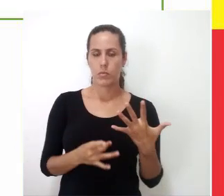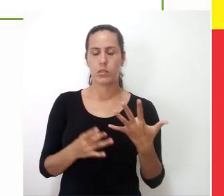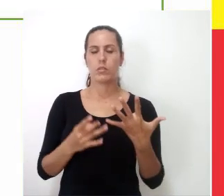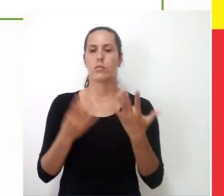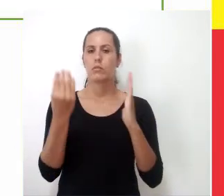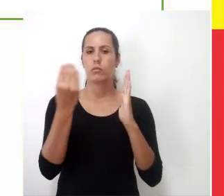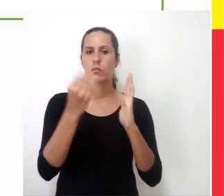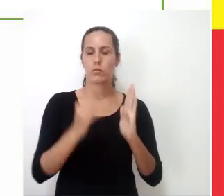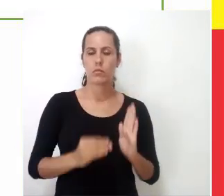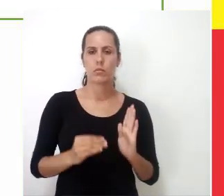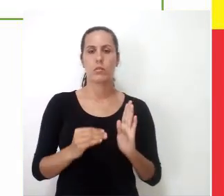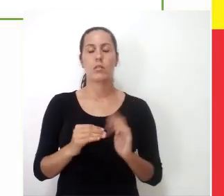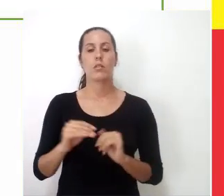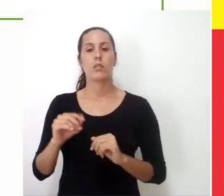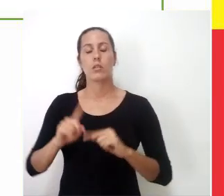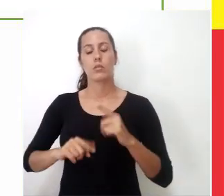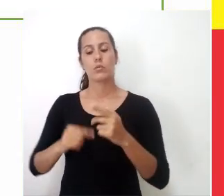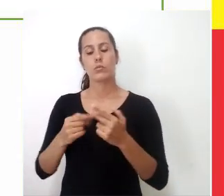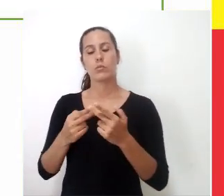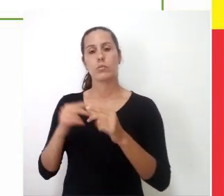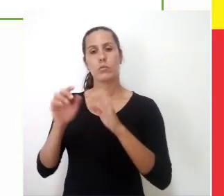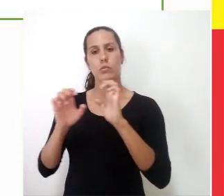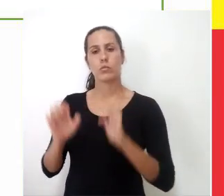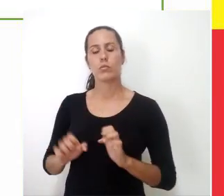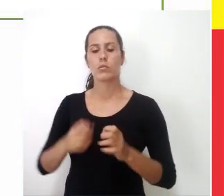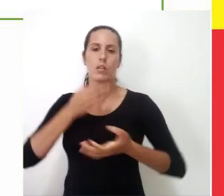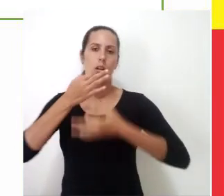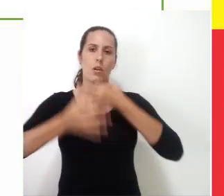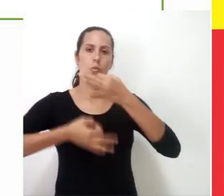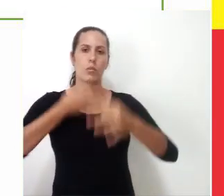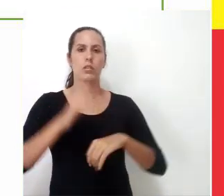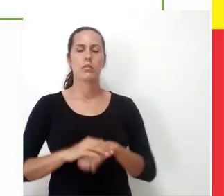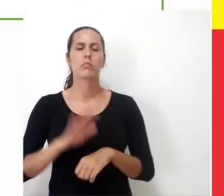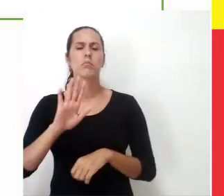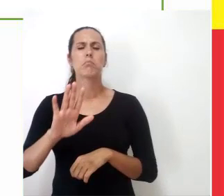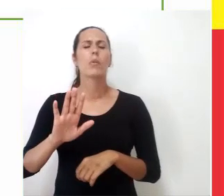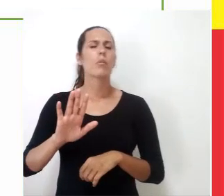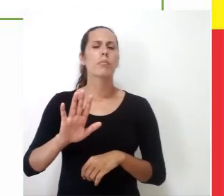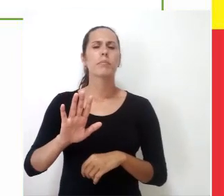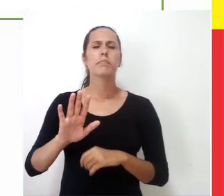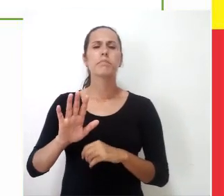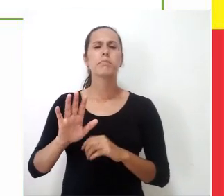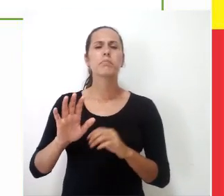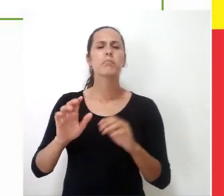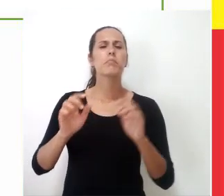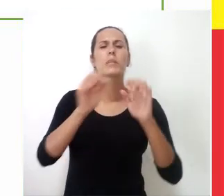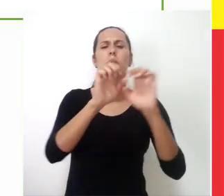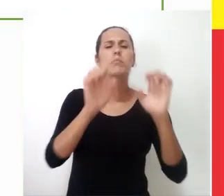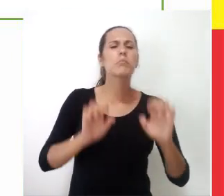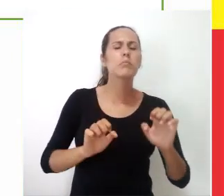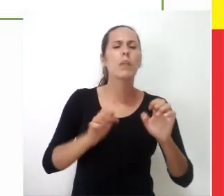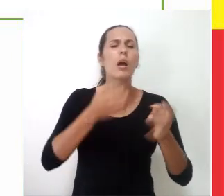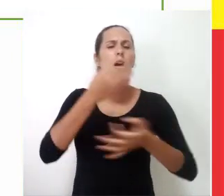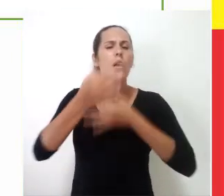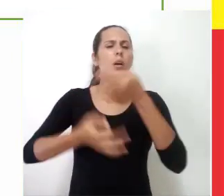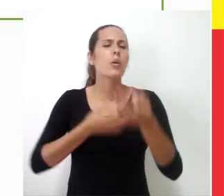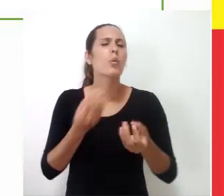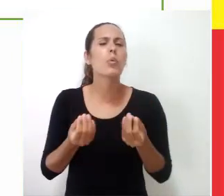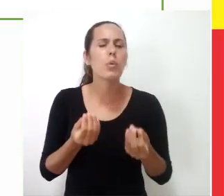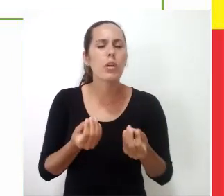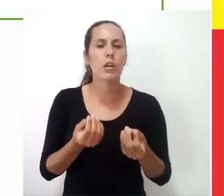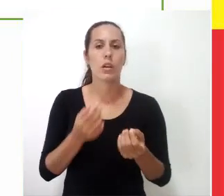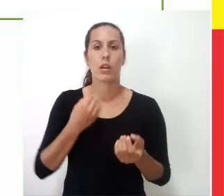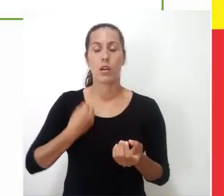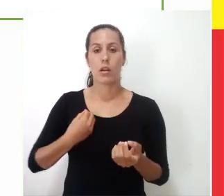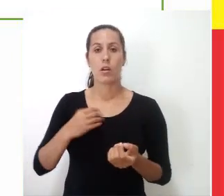elementos constituintes do esquema argumentativo. Gente, quais são os esquemas argumentativos?